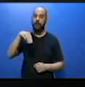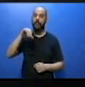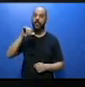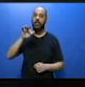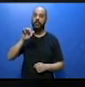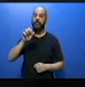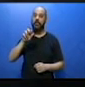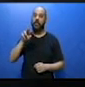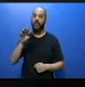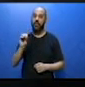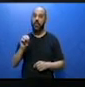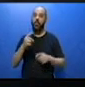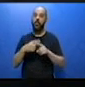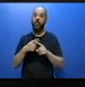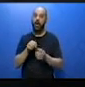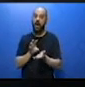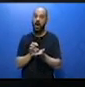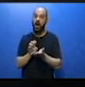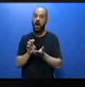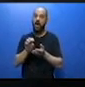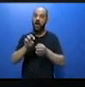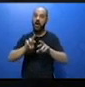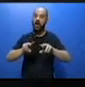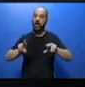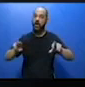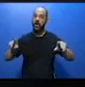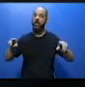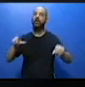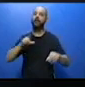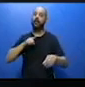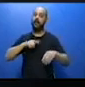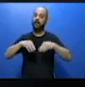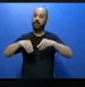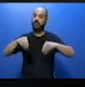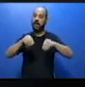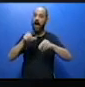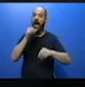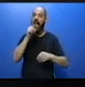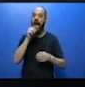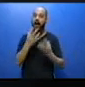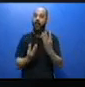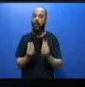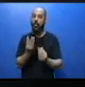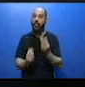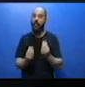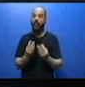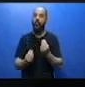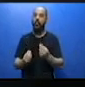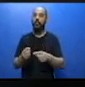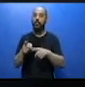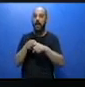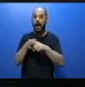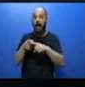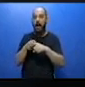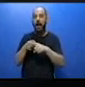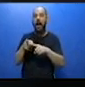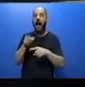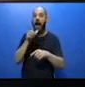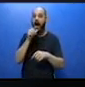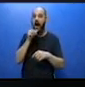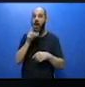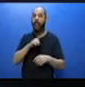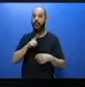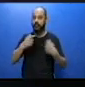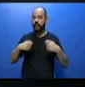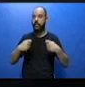de alimento e retém mais água necessária para que elas possam manter a pele úmida.